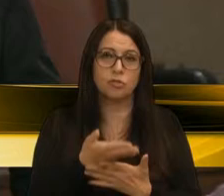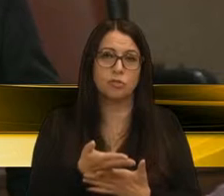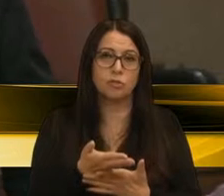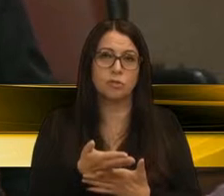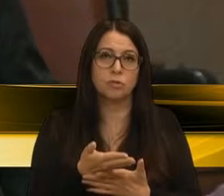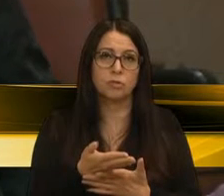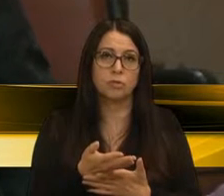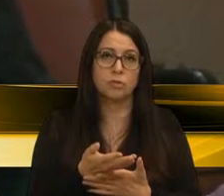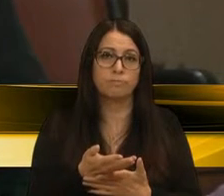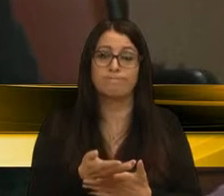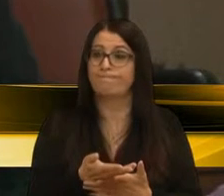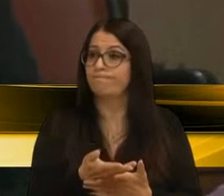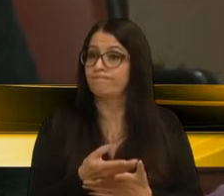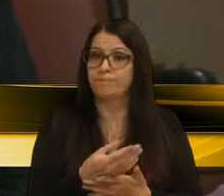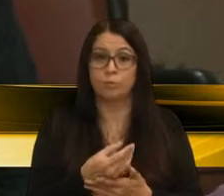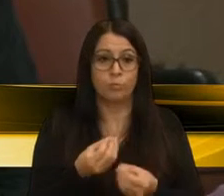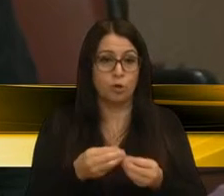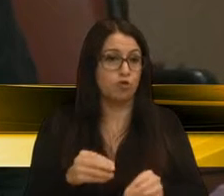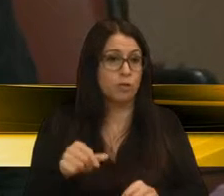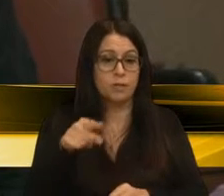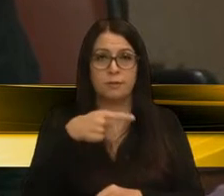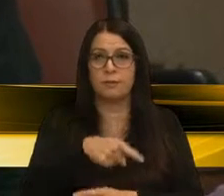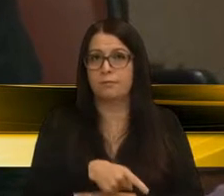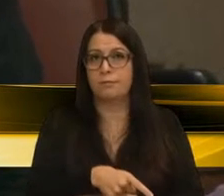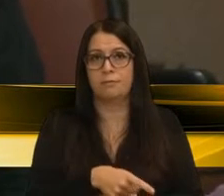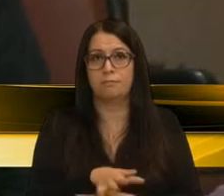um golpe profundo.